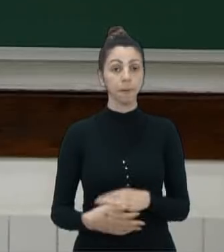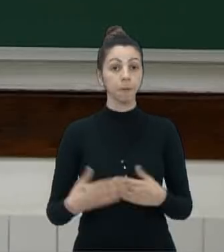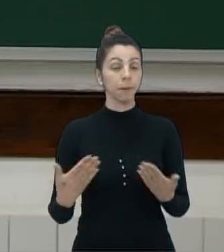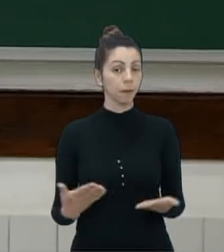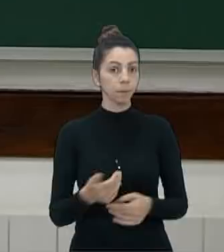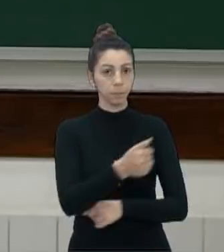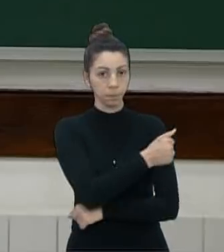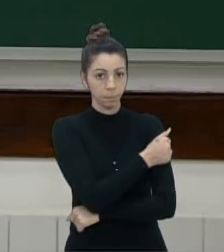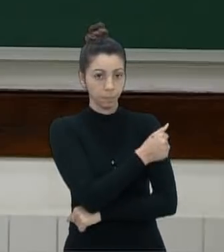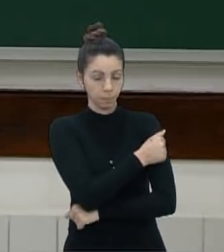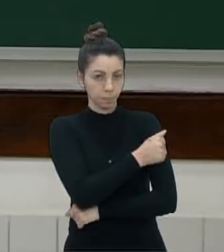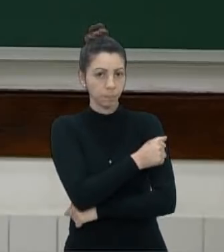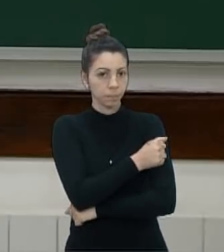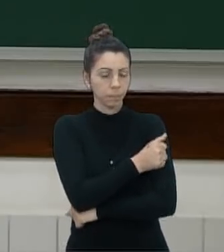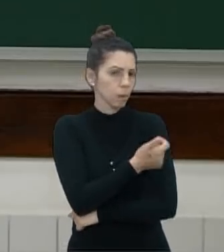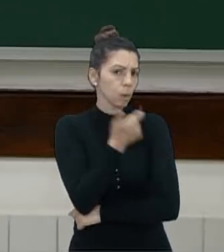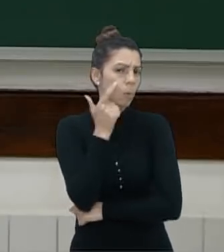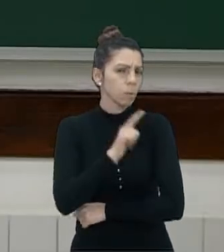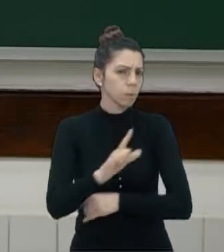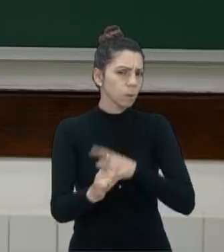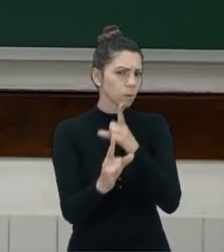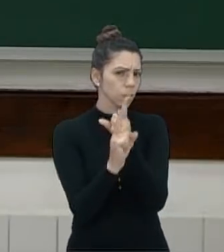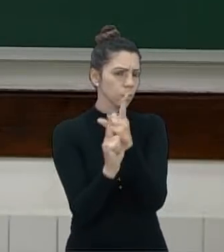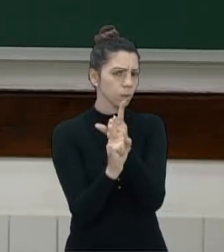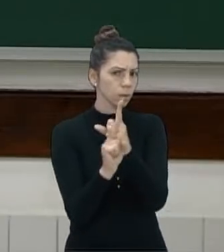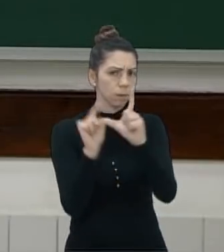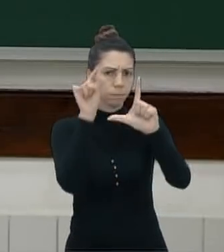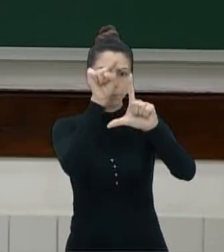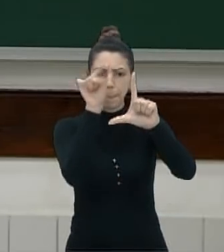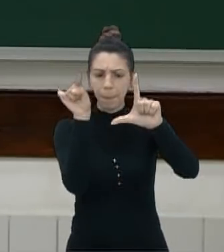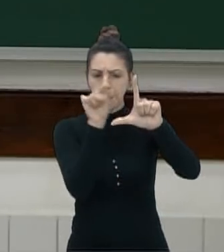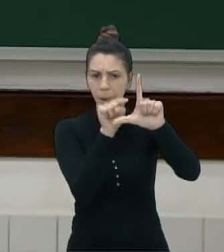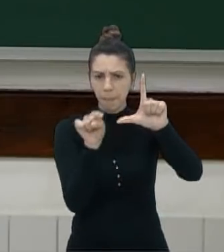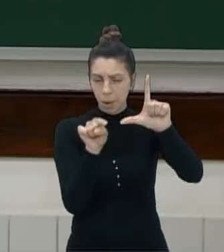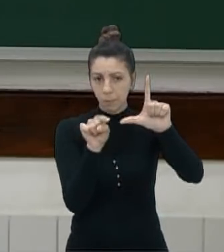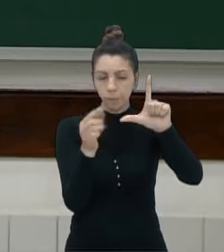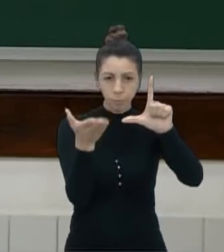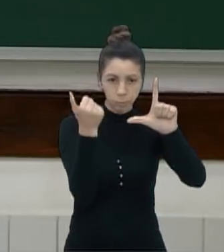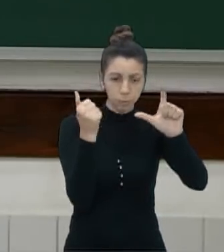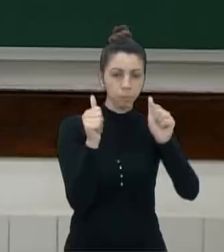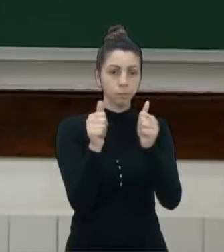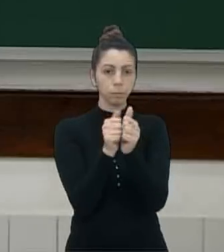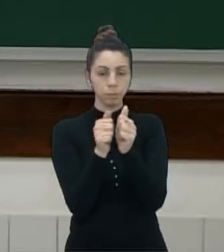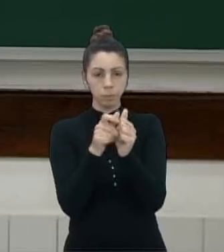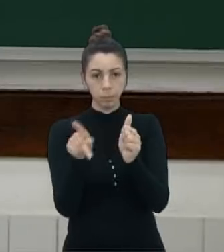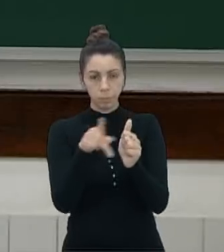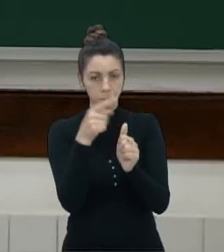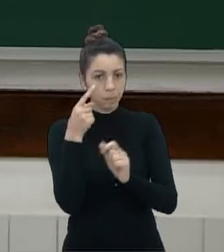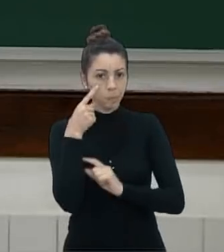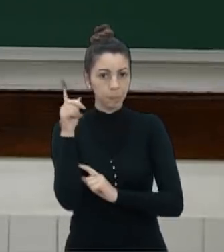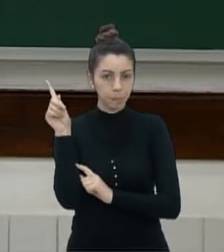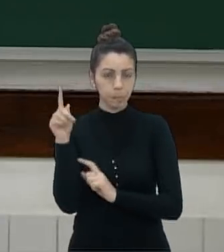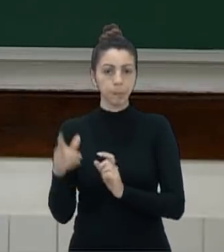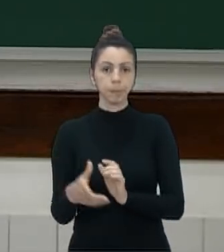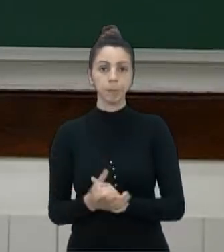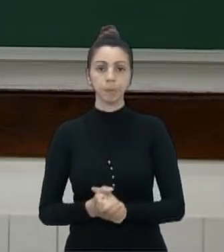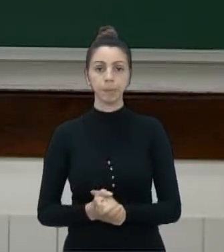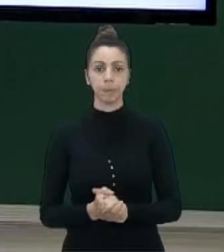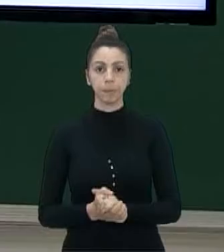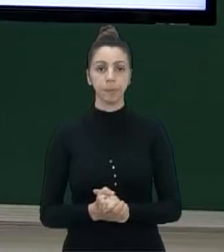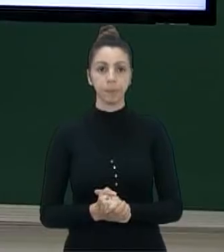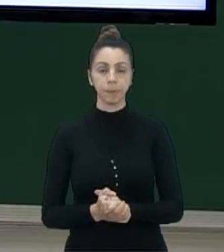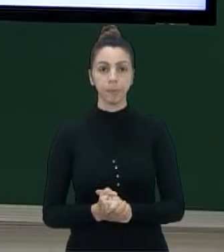Então, alunos, conseguiram localizar ali no plano cartesiano? Vem com o professor aqui, vamos verificar aqui na tela?